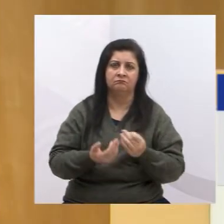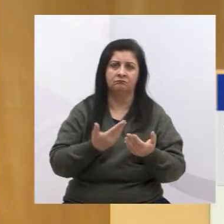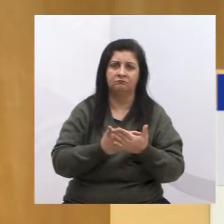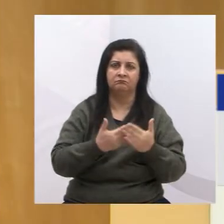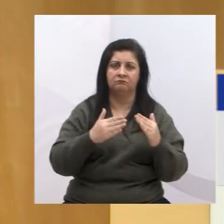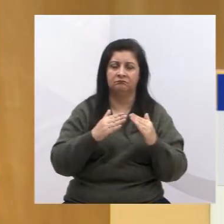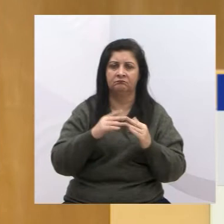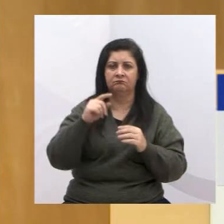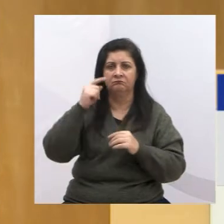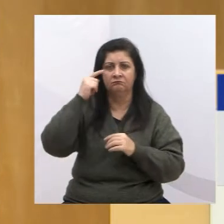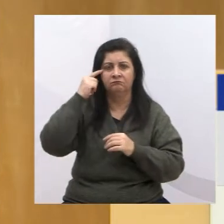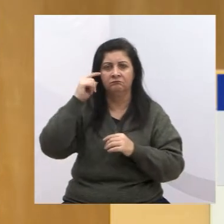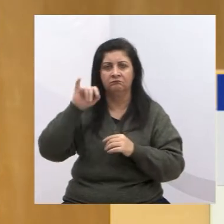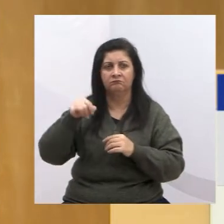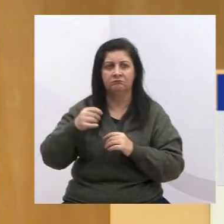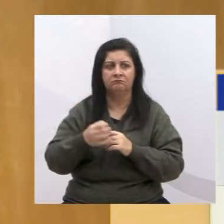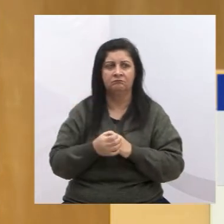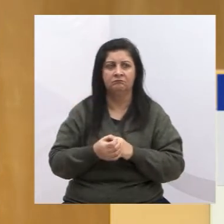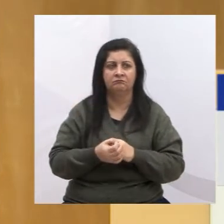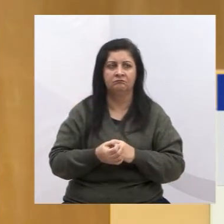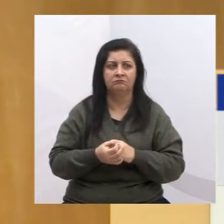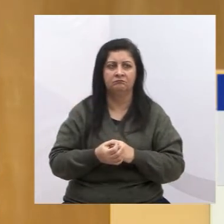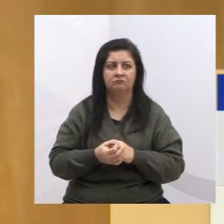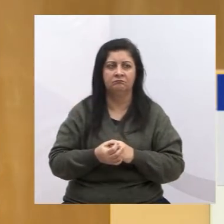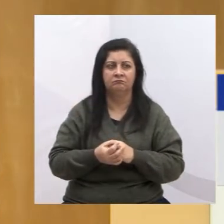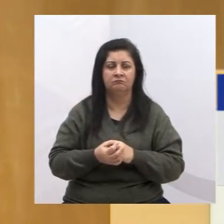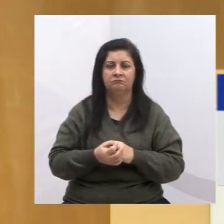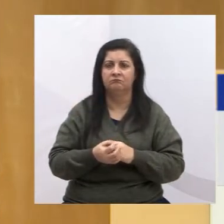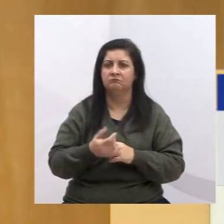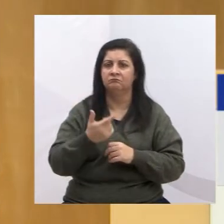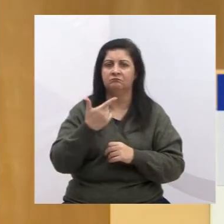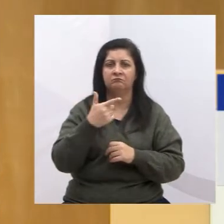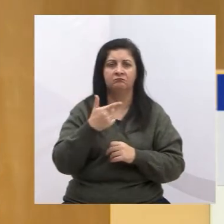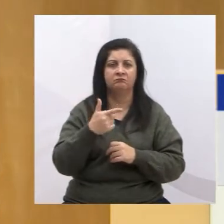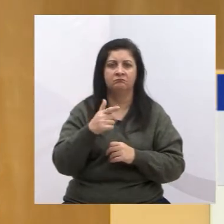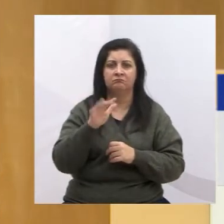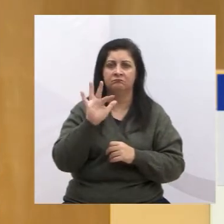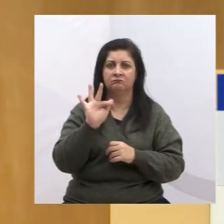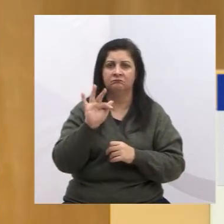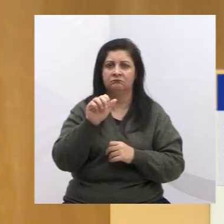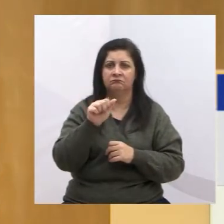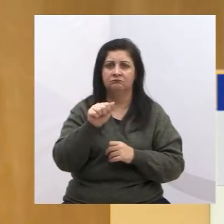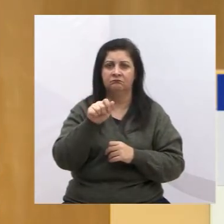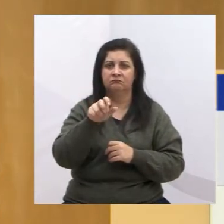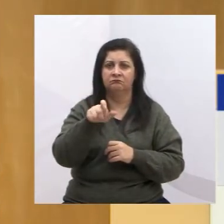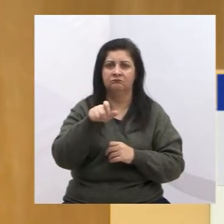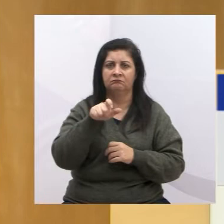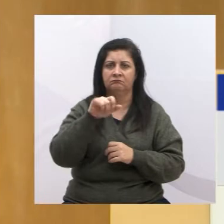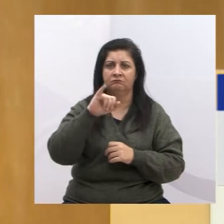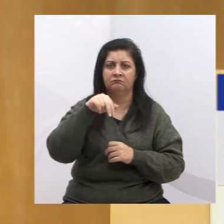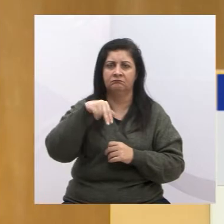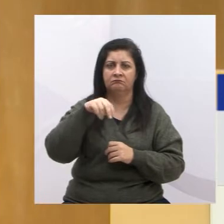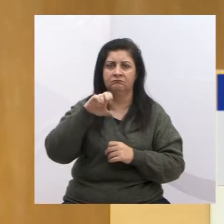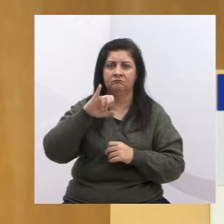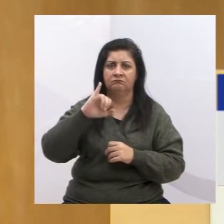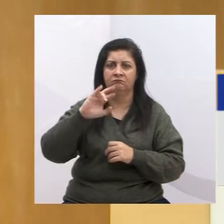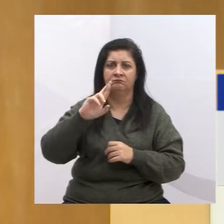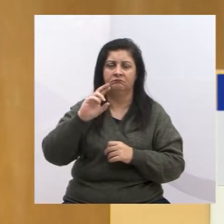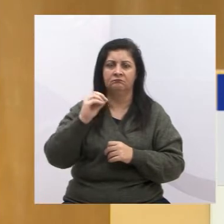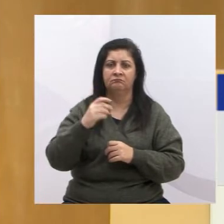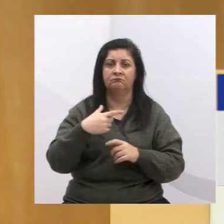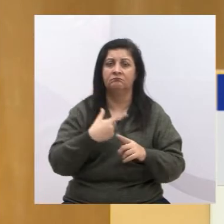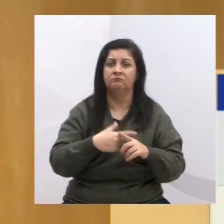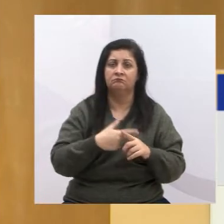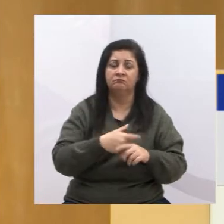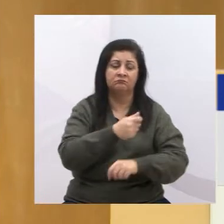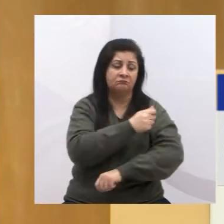no Japão, não existe a figura do faxineiro. Porque os próprios alunos e os